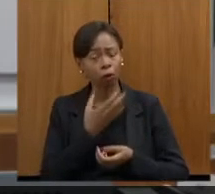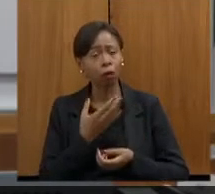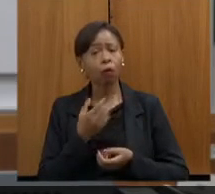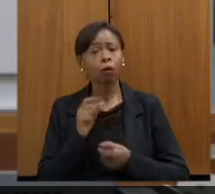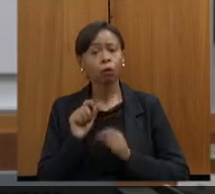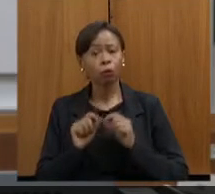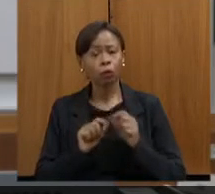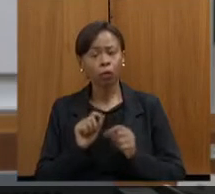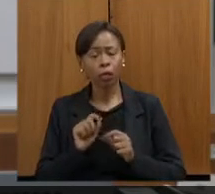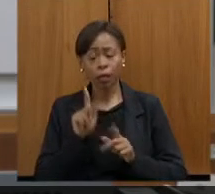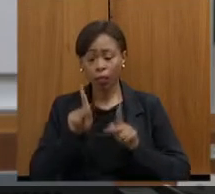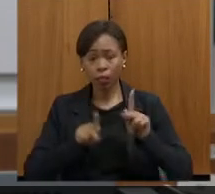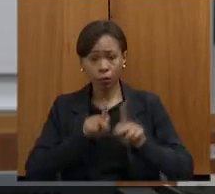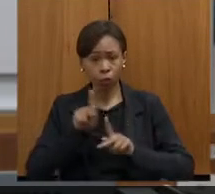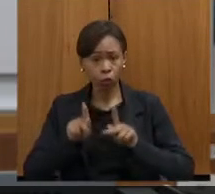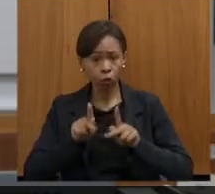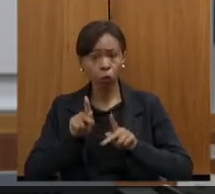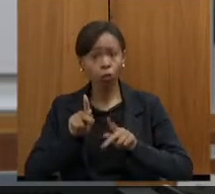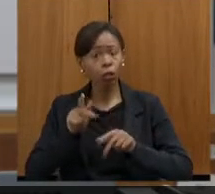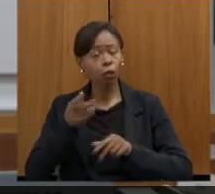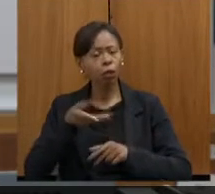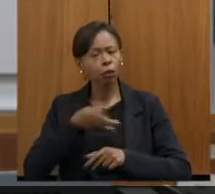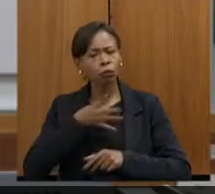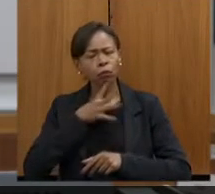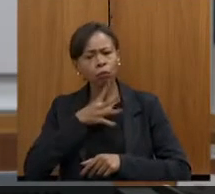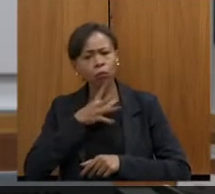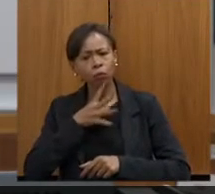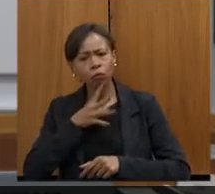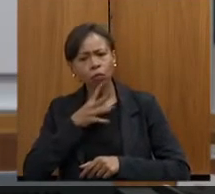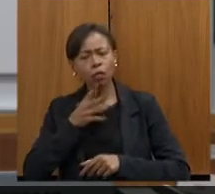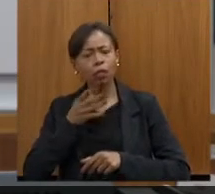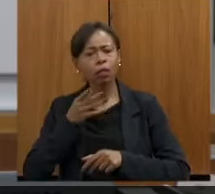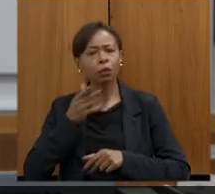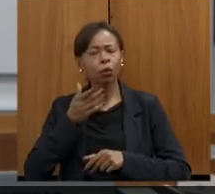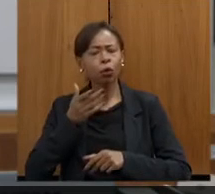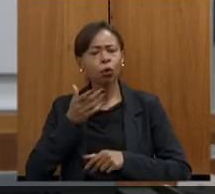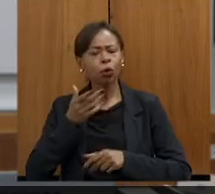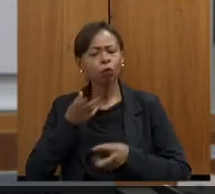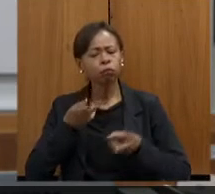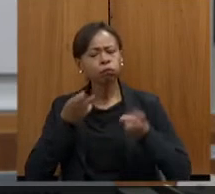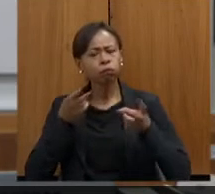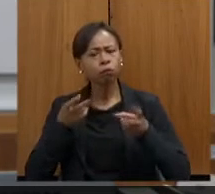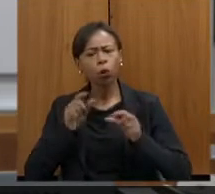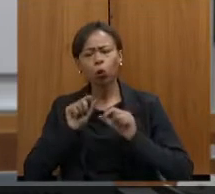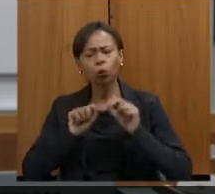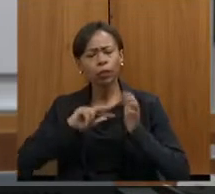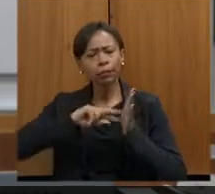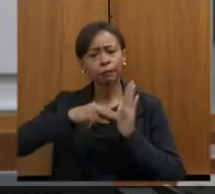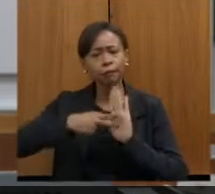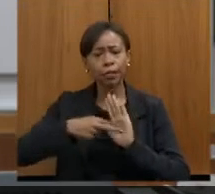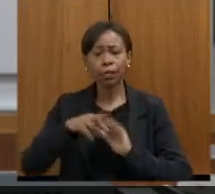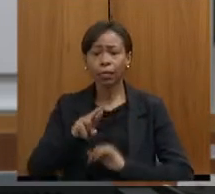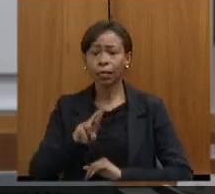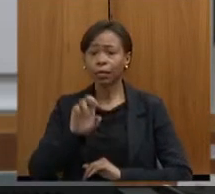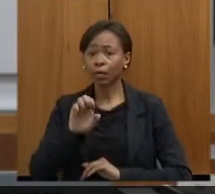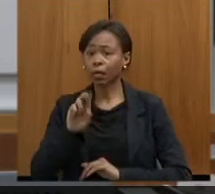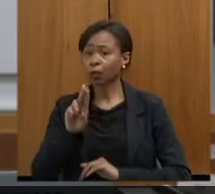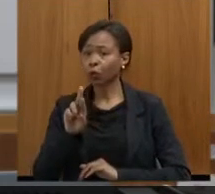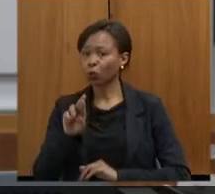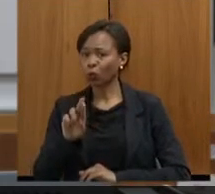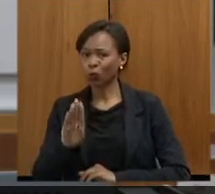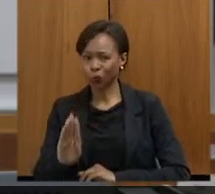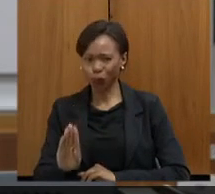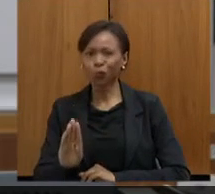que vem tendo, as pessoas estão conhecendo o que é o processo de reúrbe, se apropriando,